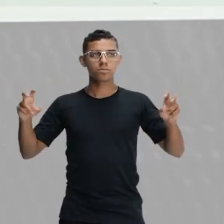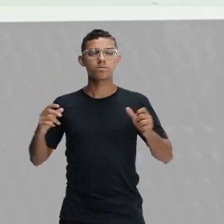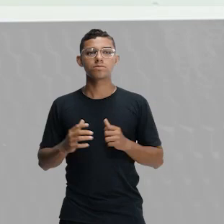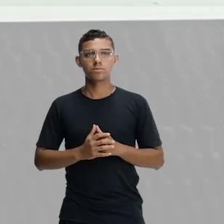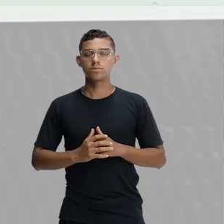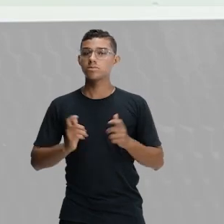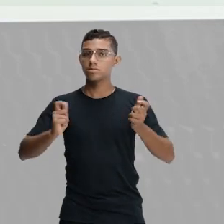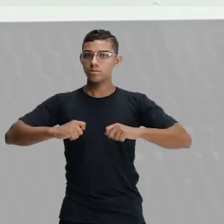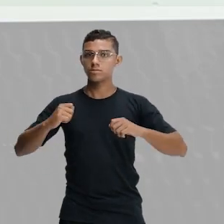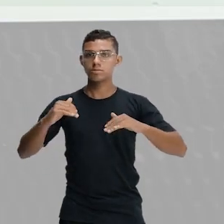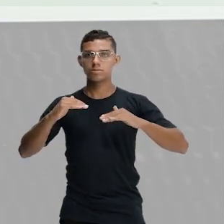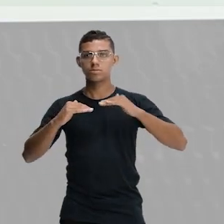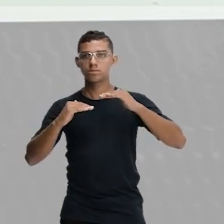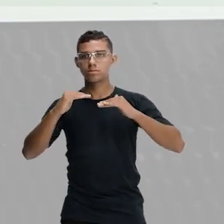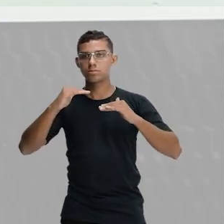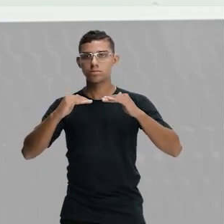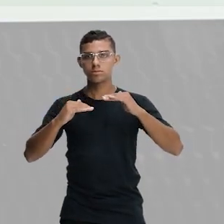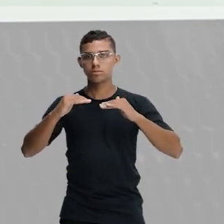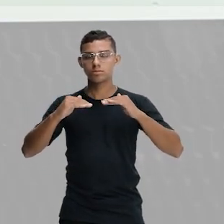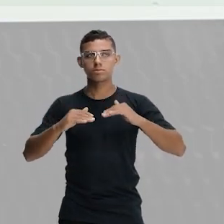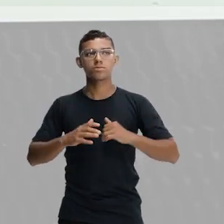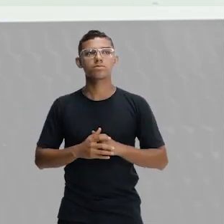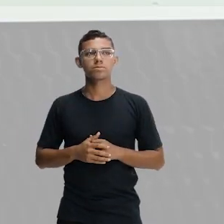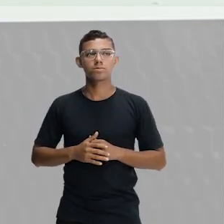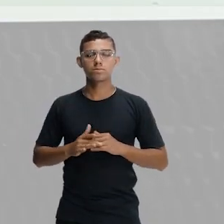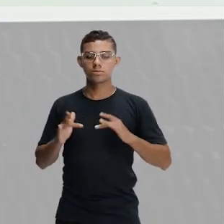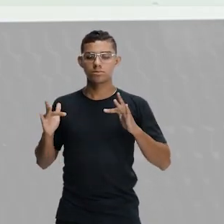nós conseguimos fazer a eletrização por,